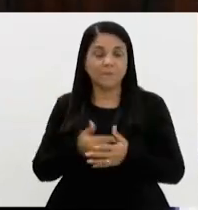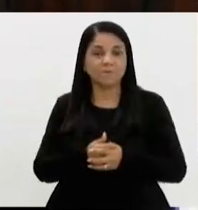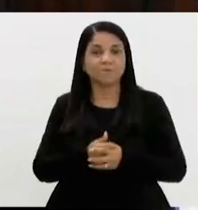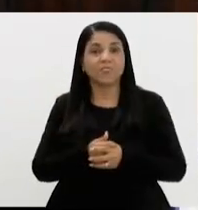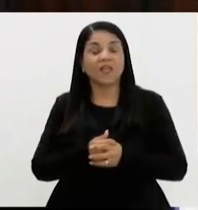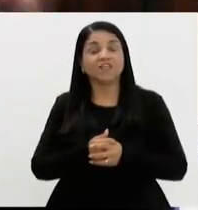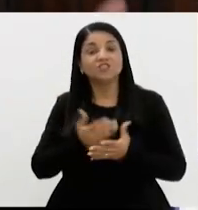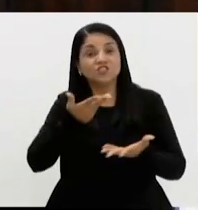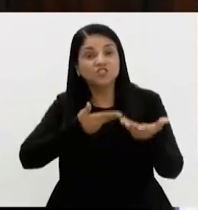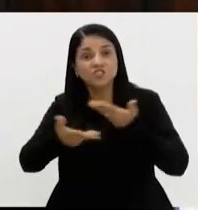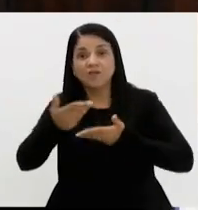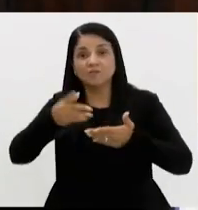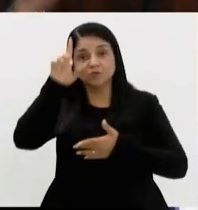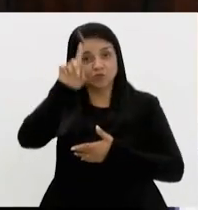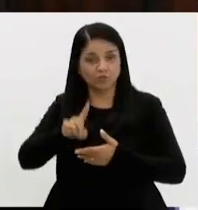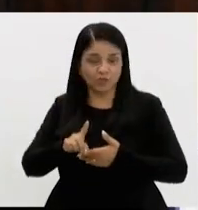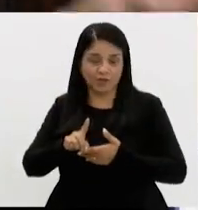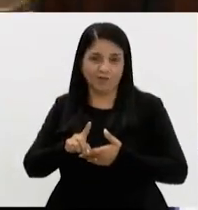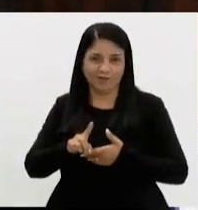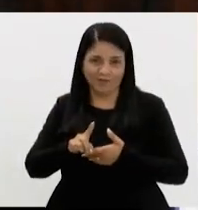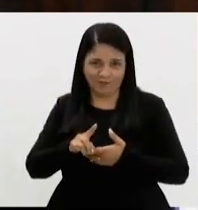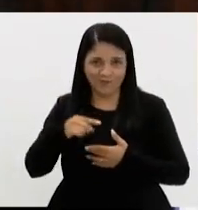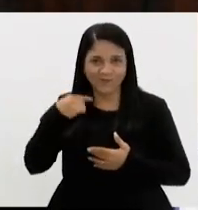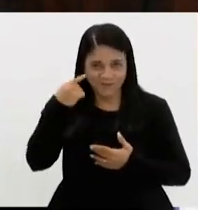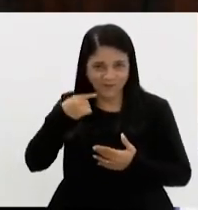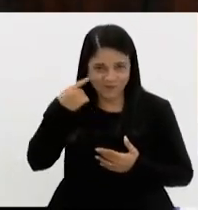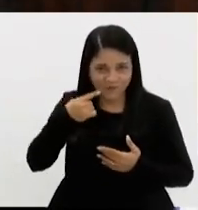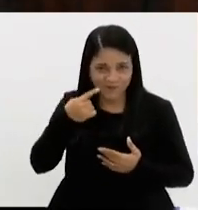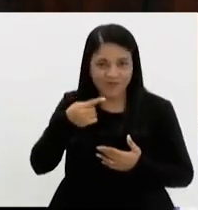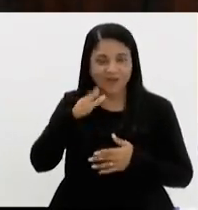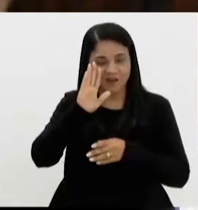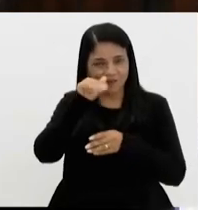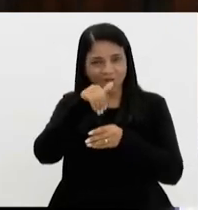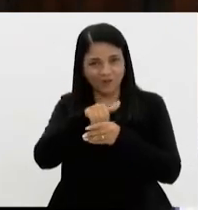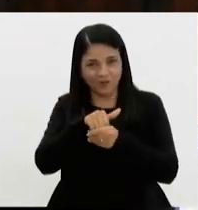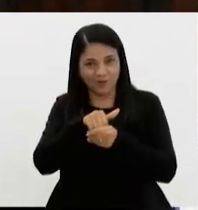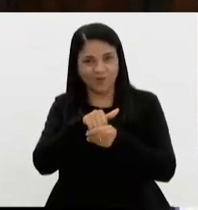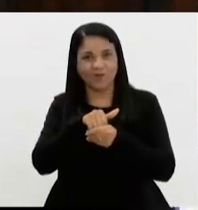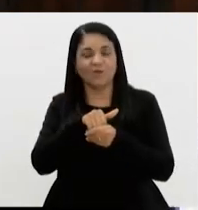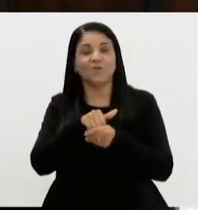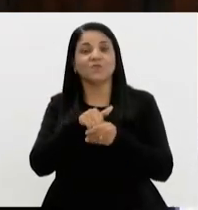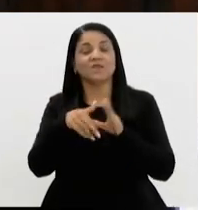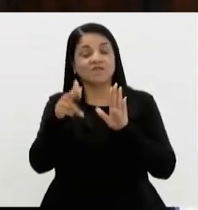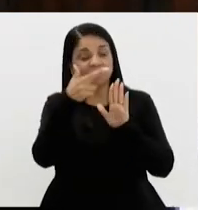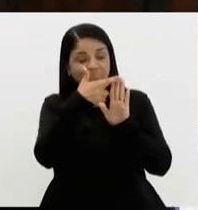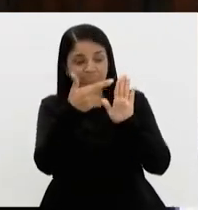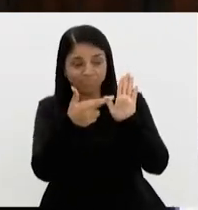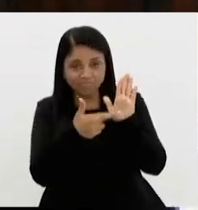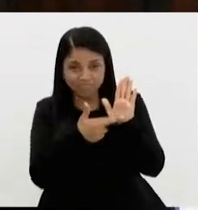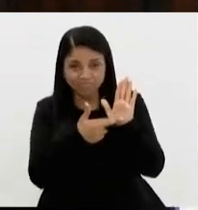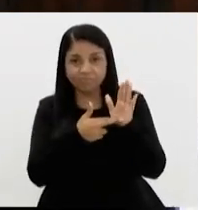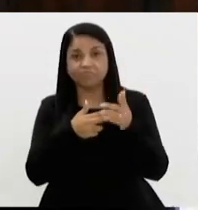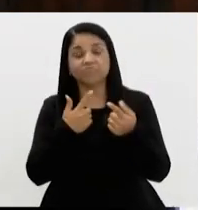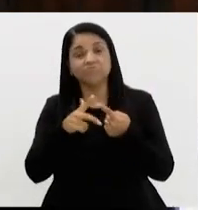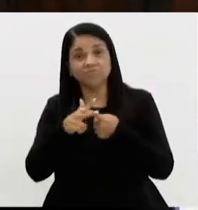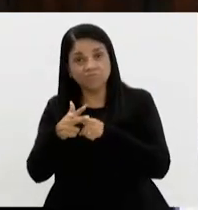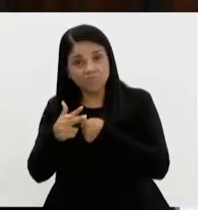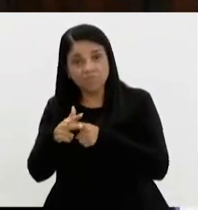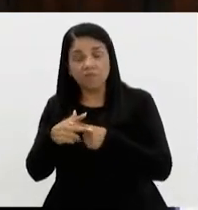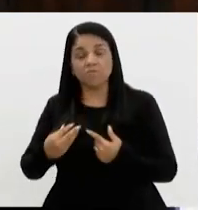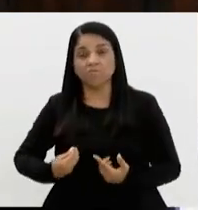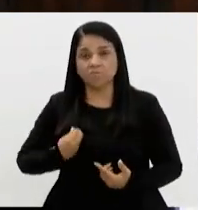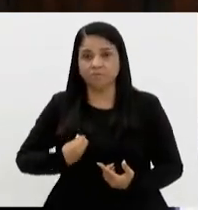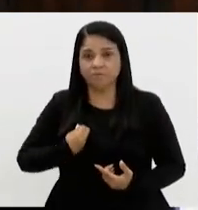Eleitoral e a as novas tecnologias impõem novos desafios mesmo releituras da Norma isso é é muito vivo muito